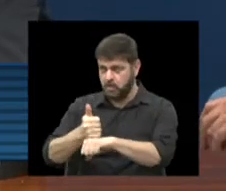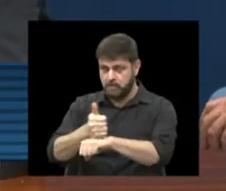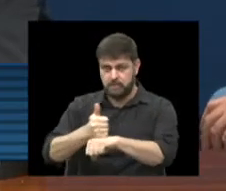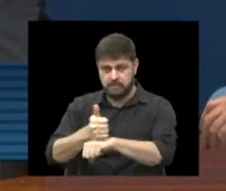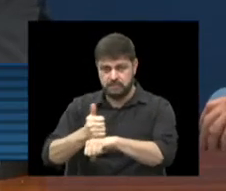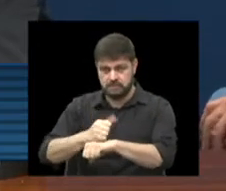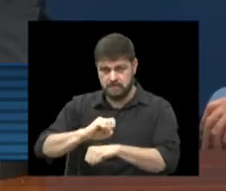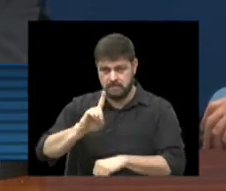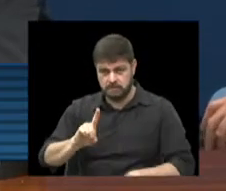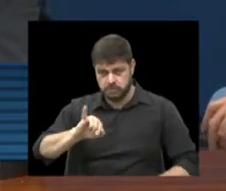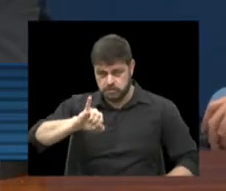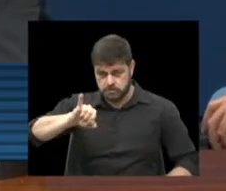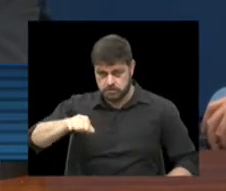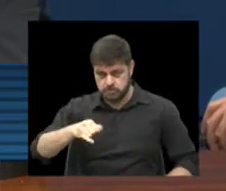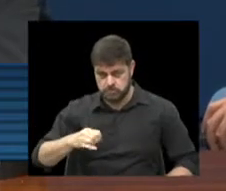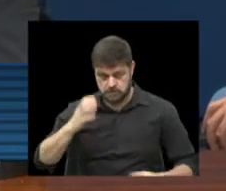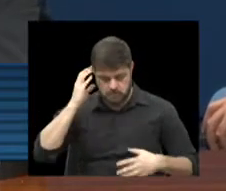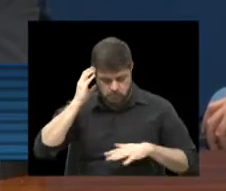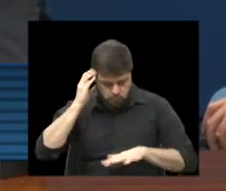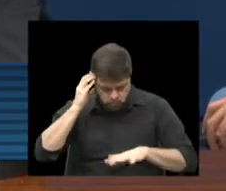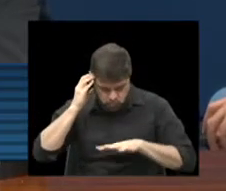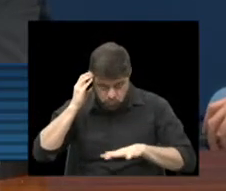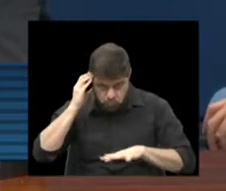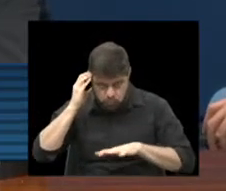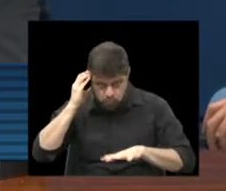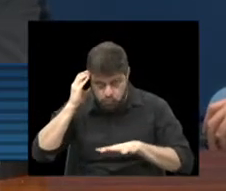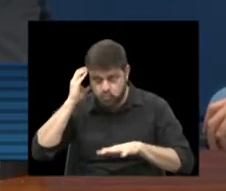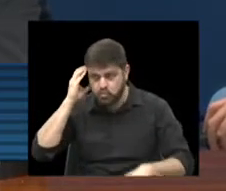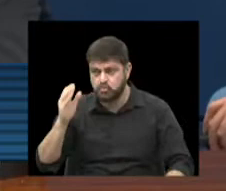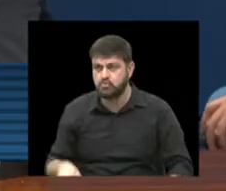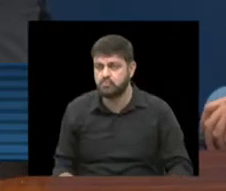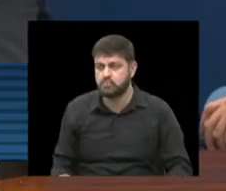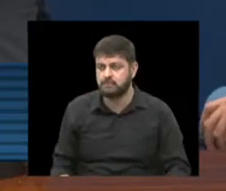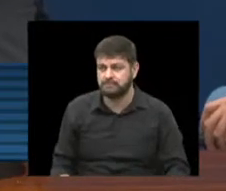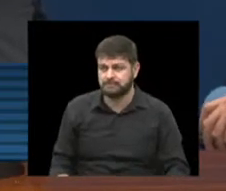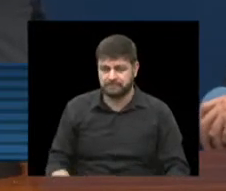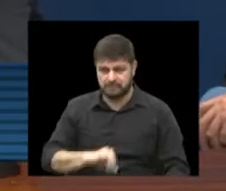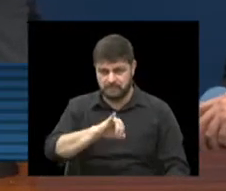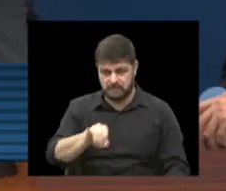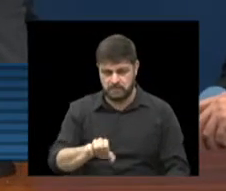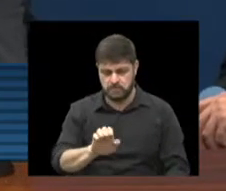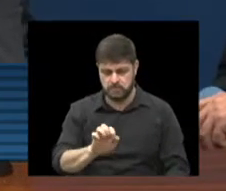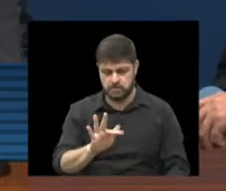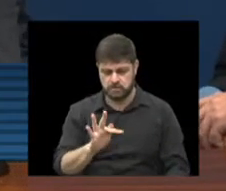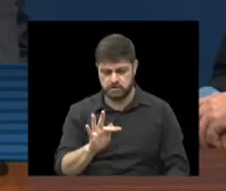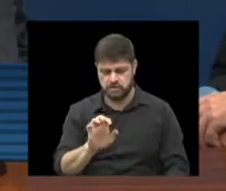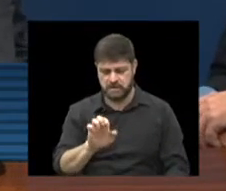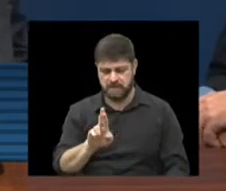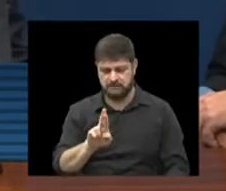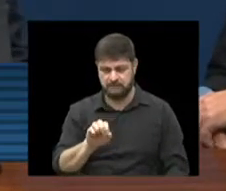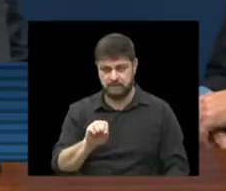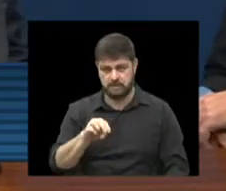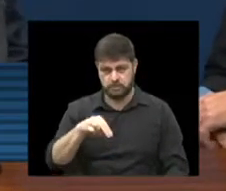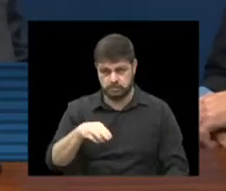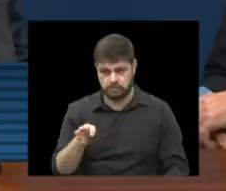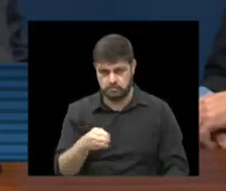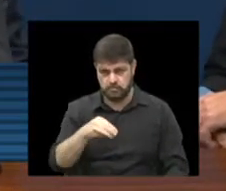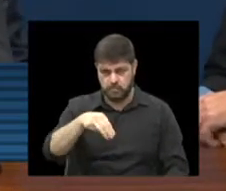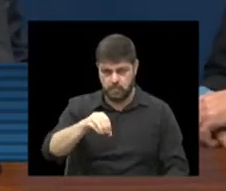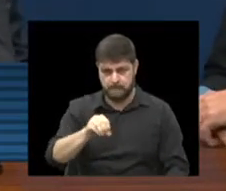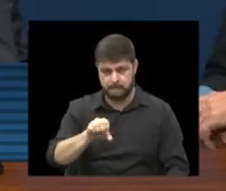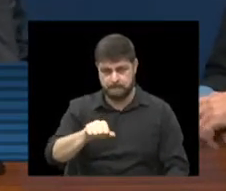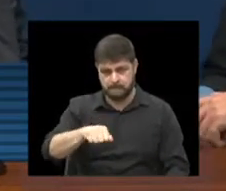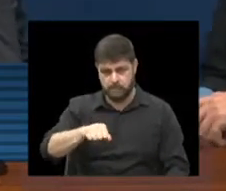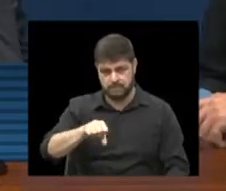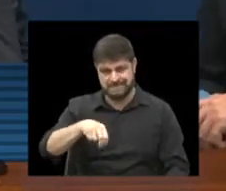medalha Carlos Gomes ao DJ Jefferson Fernandes Mosqueira. Parecer da Comissão Especial de Honraria favorável, parecer favorável, não havendo